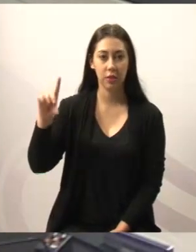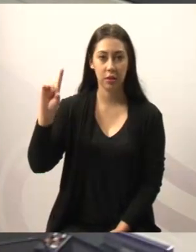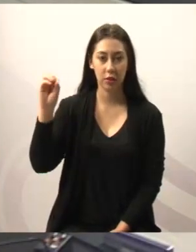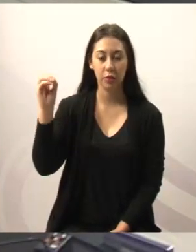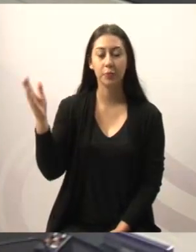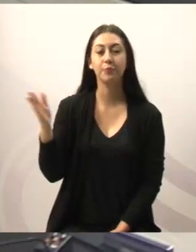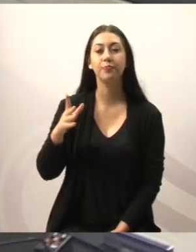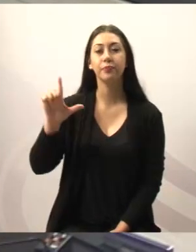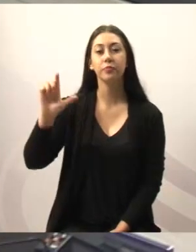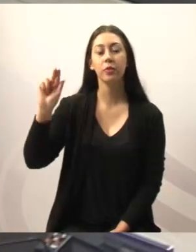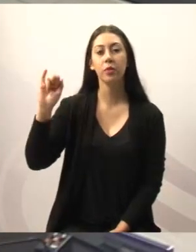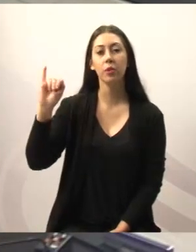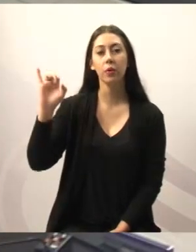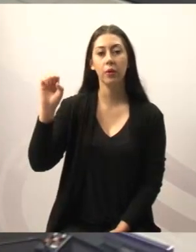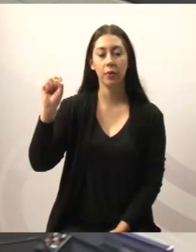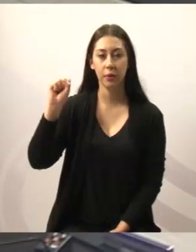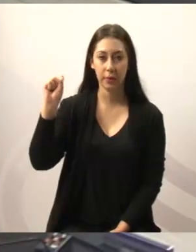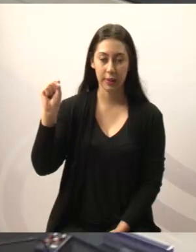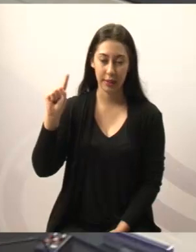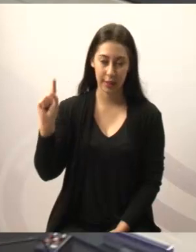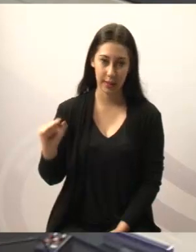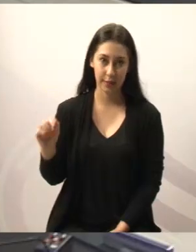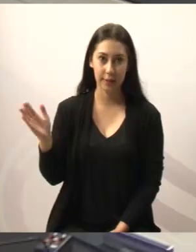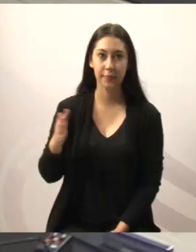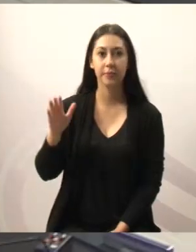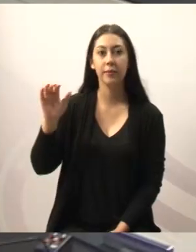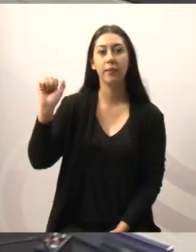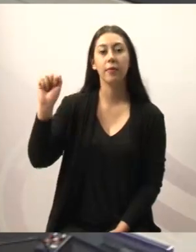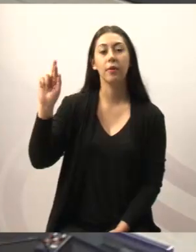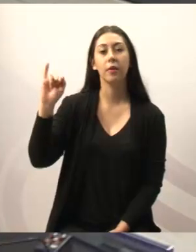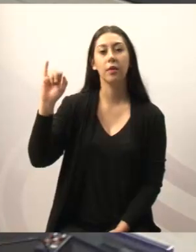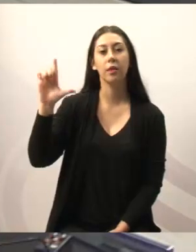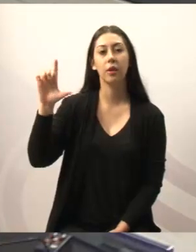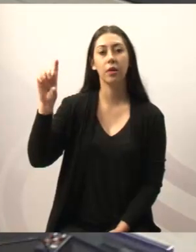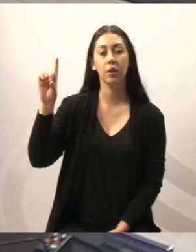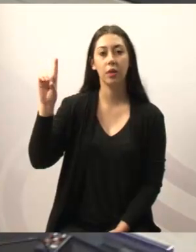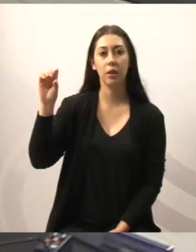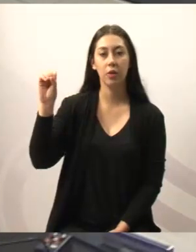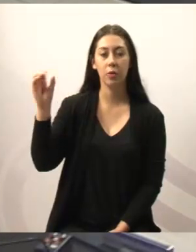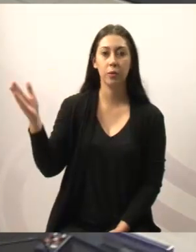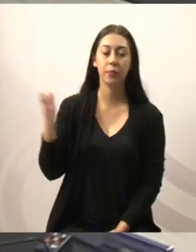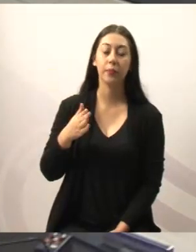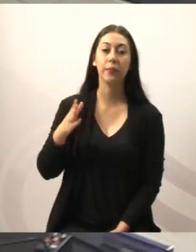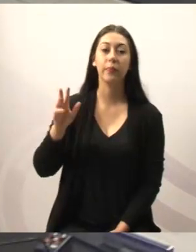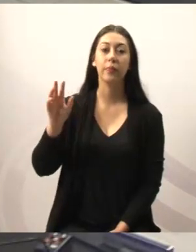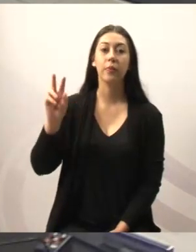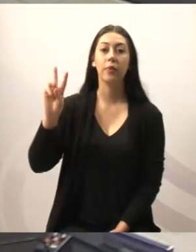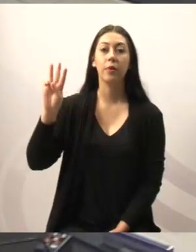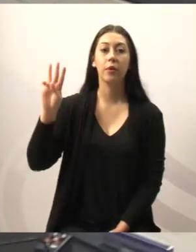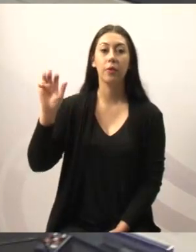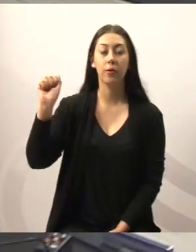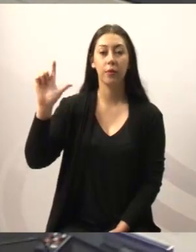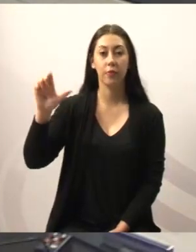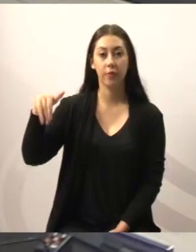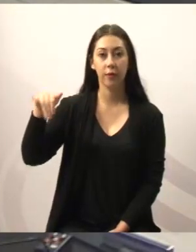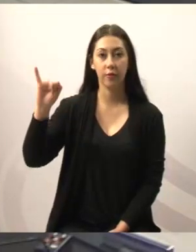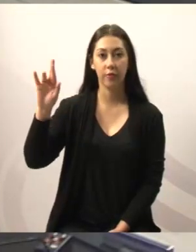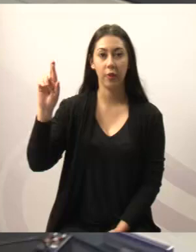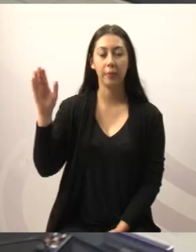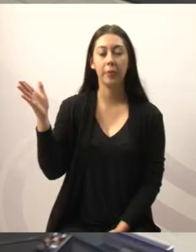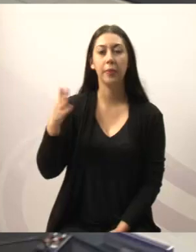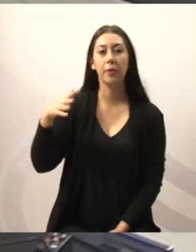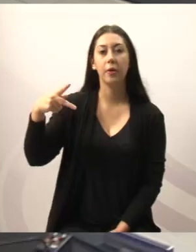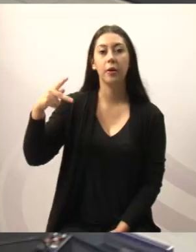Flávio, Arildo Batista, Valmir do Parque Meia Lua, Paulinho dos Condutores,